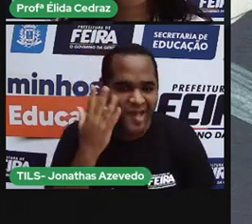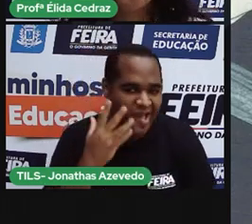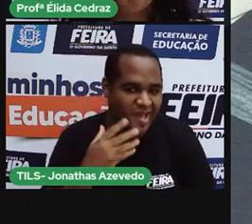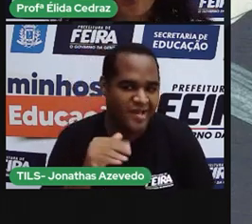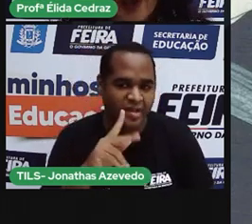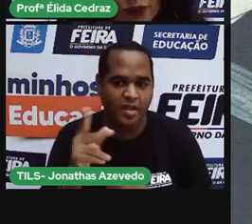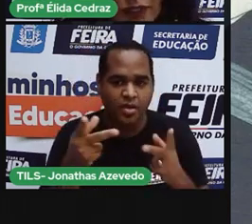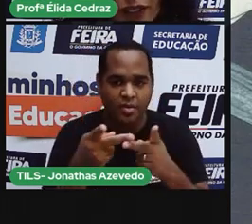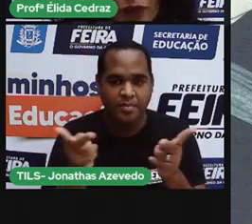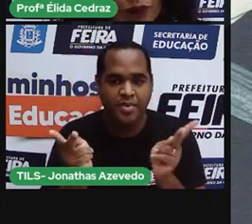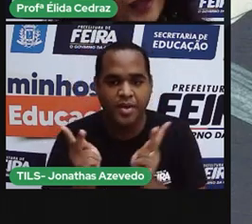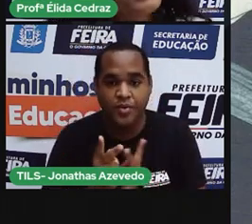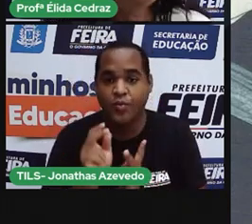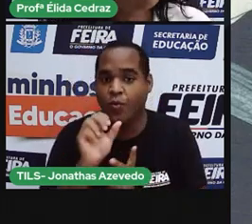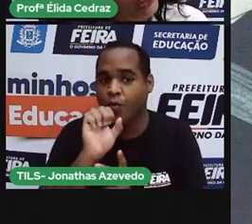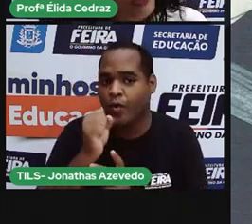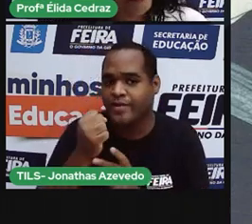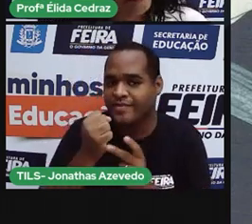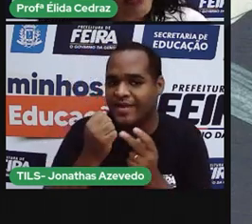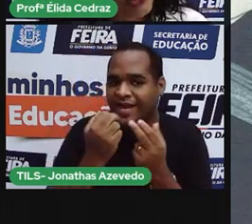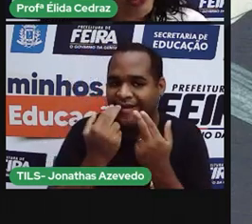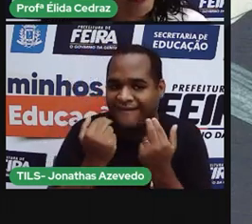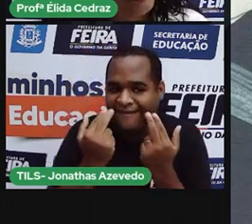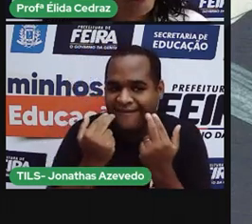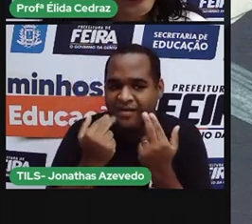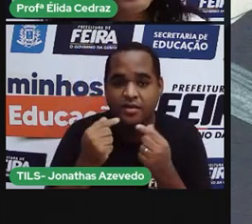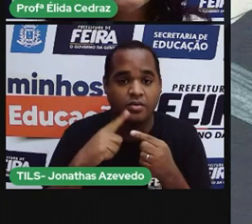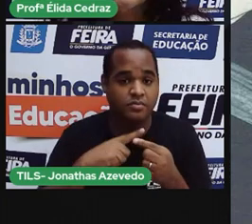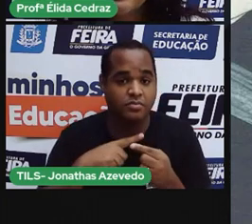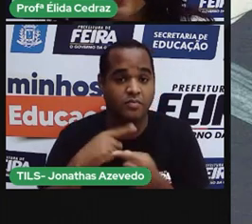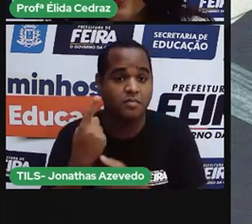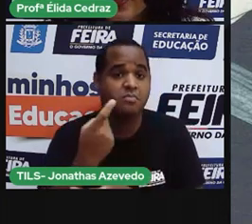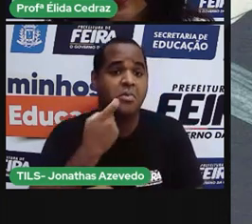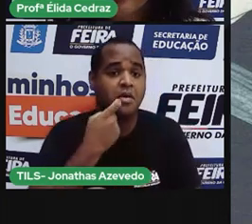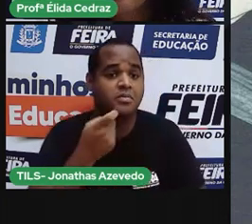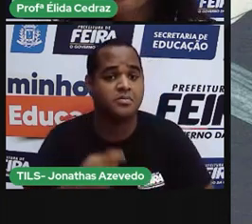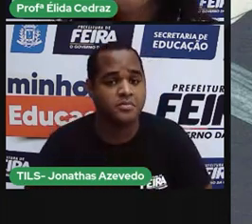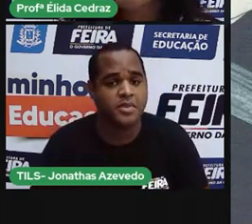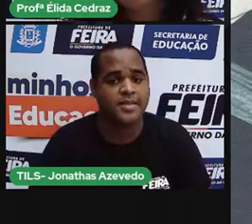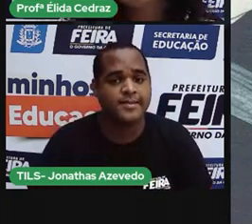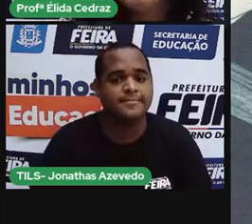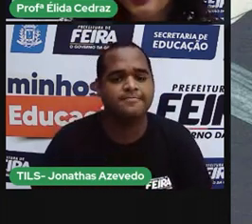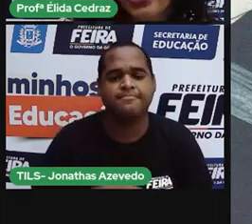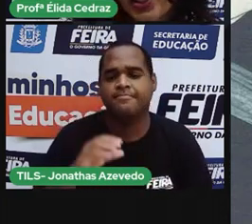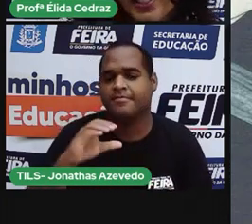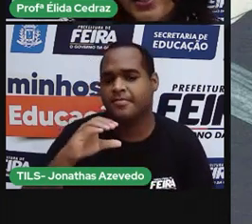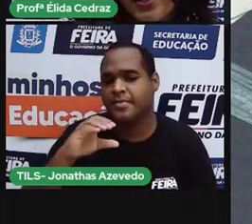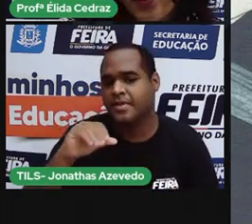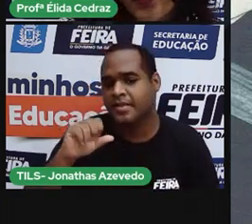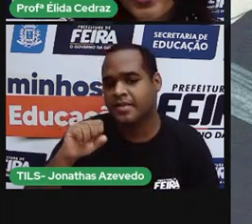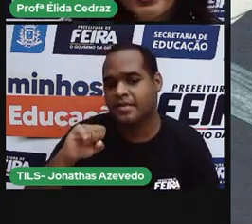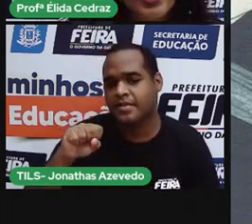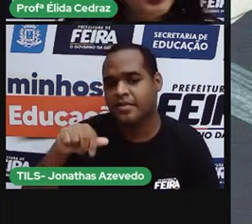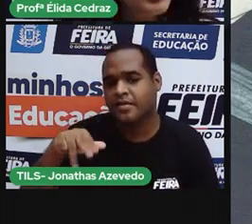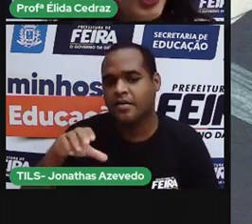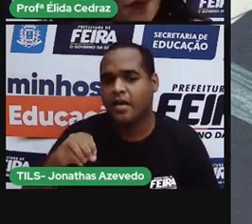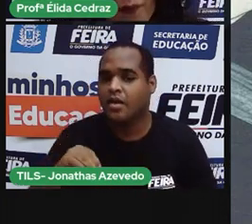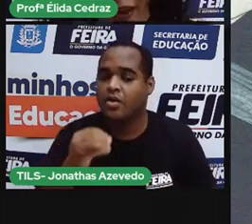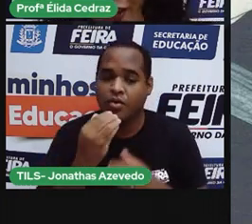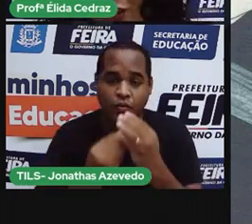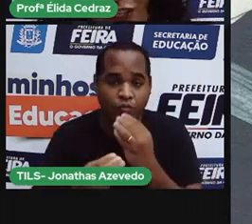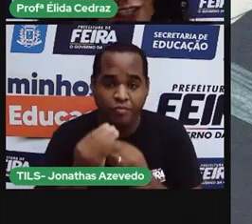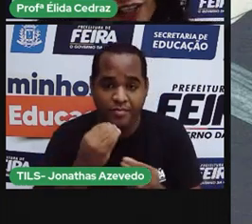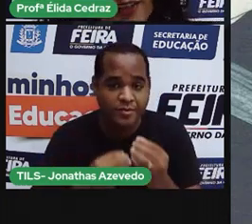prato oito cenouras e um peixinho. Cicinho comeu metade das cenouras e